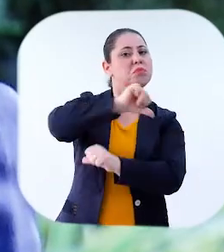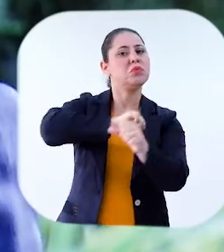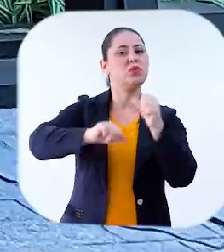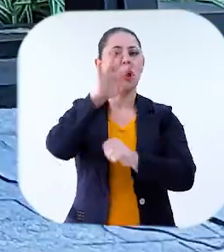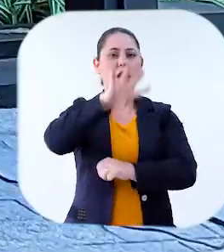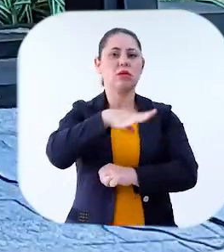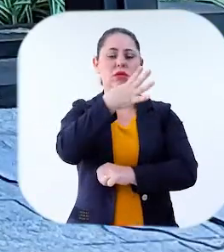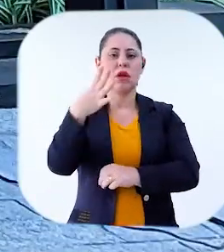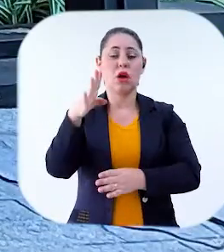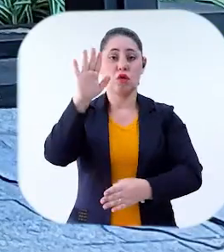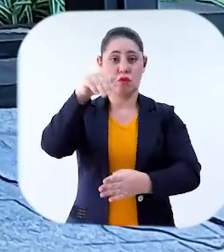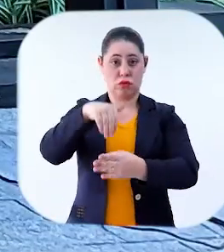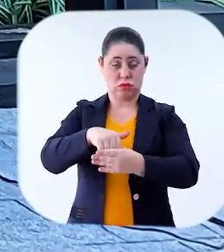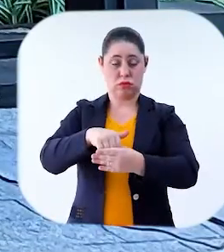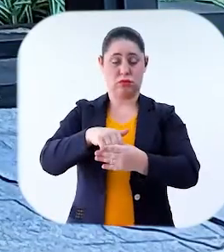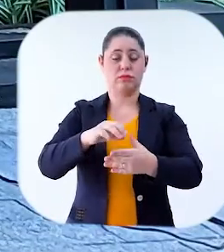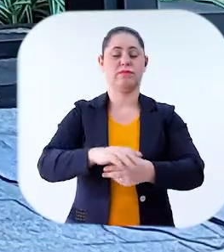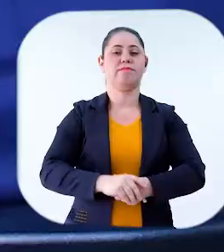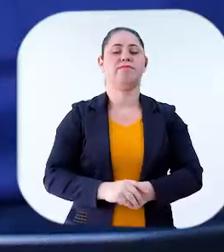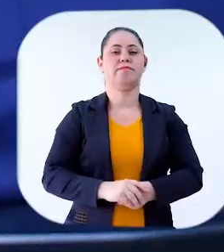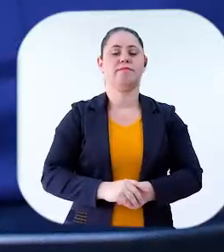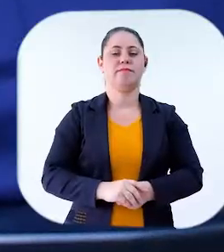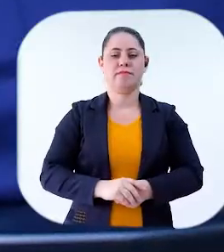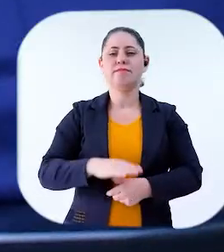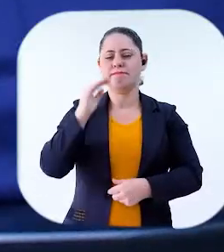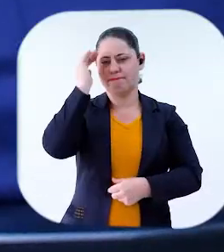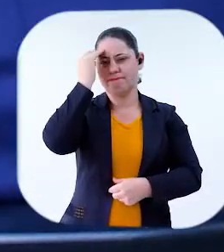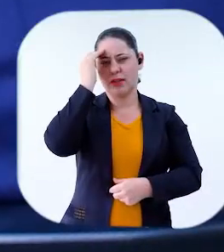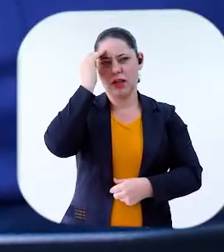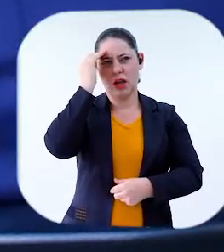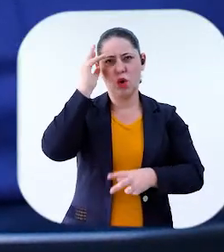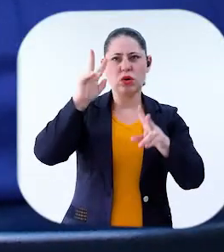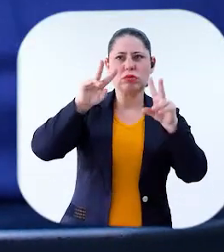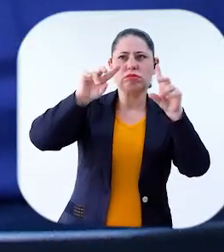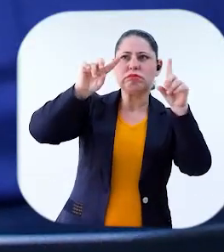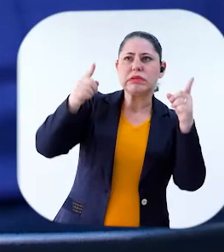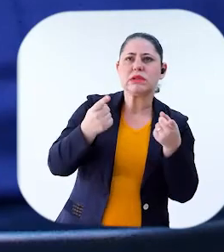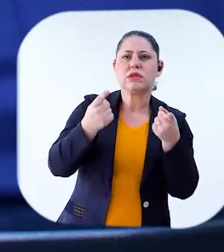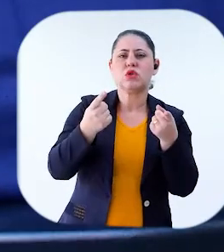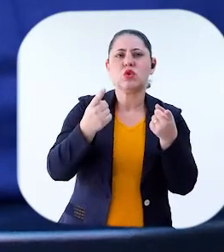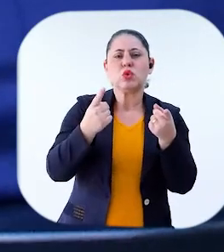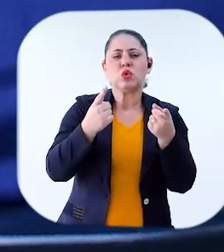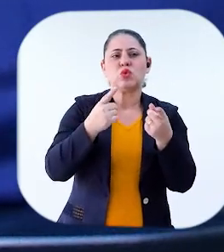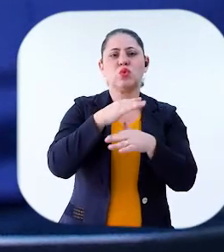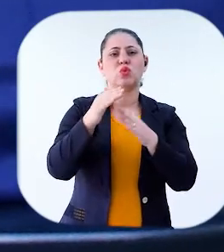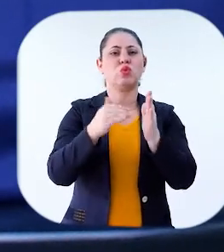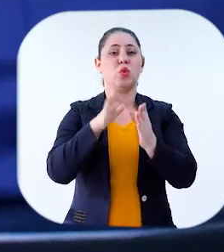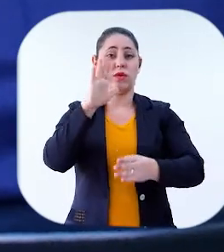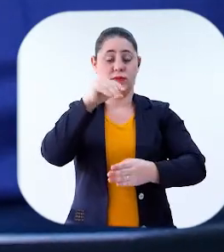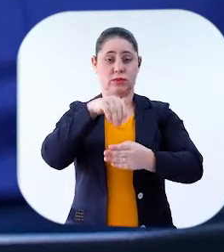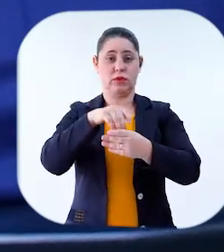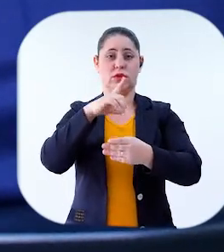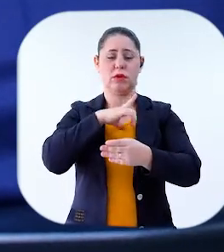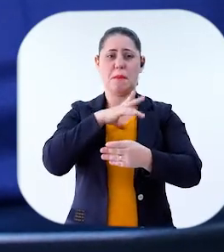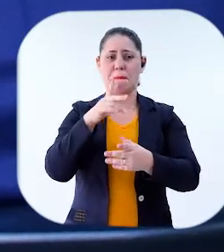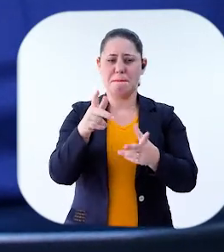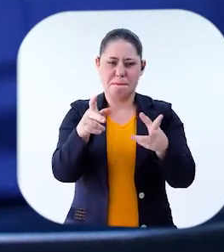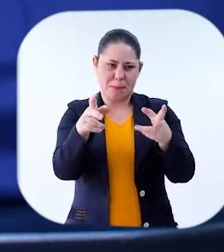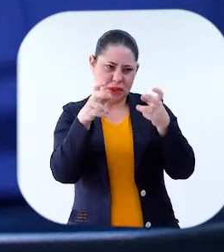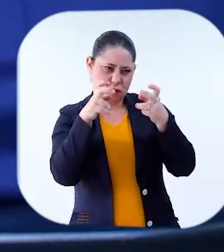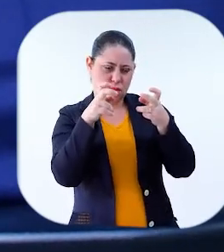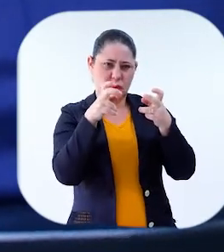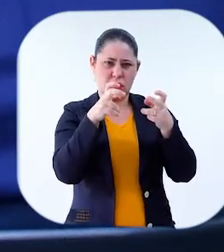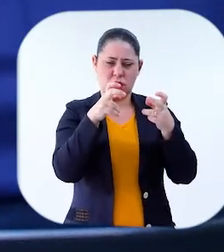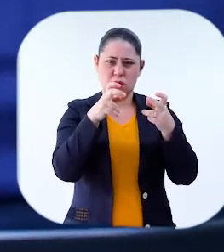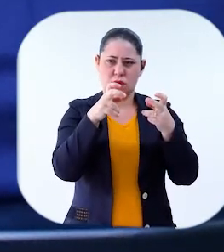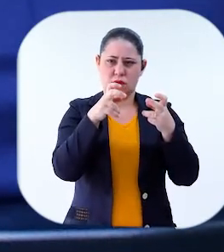adiar essas eleições mais uma vez, diria assim. Entendi. E fazendo um parênteses aqui, é interessante, toda eleição a gente